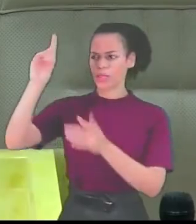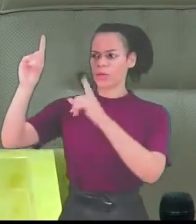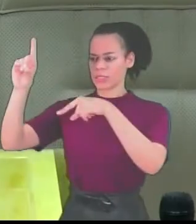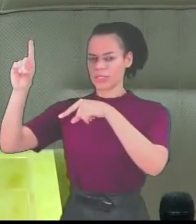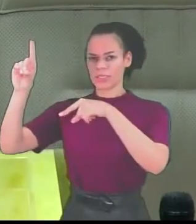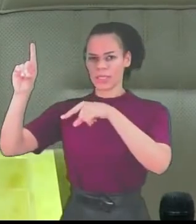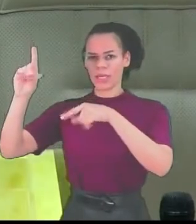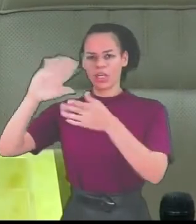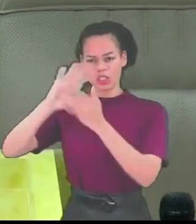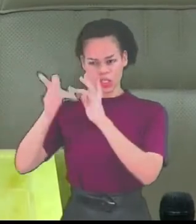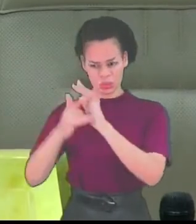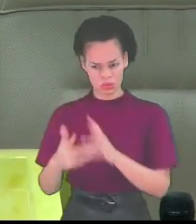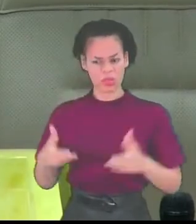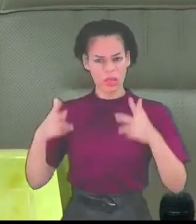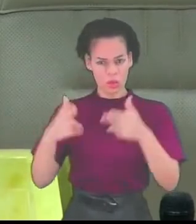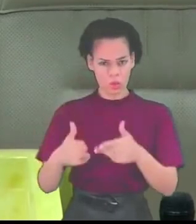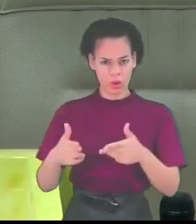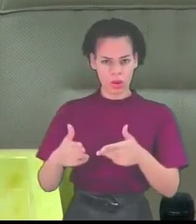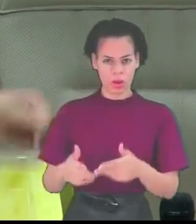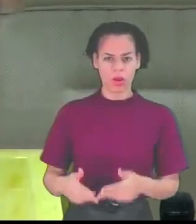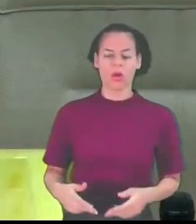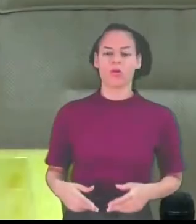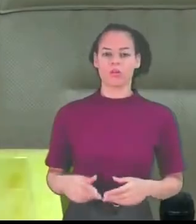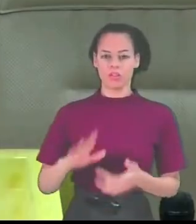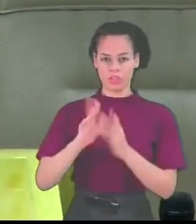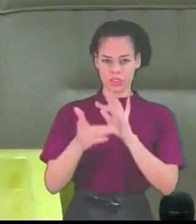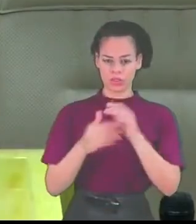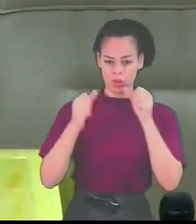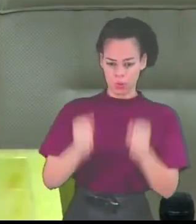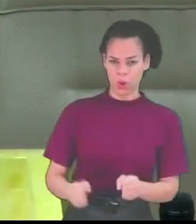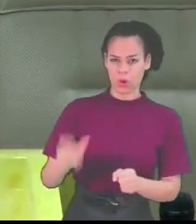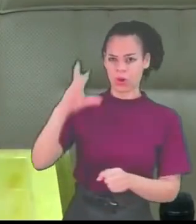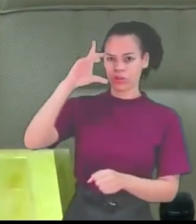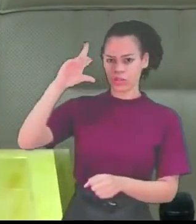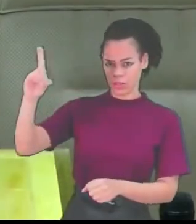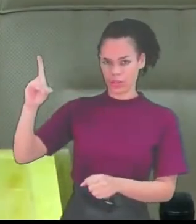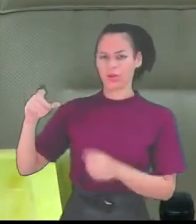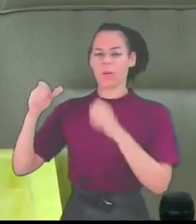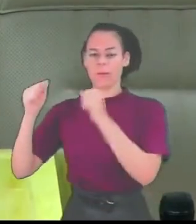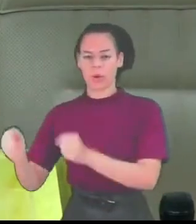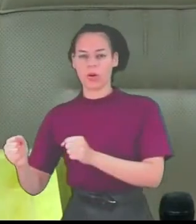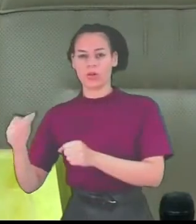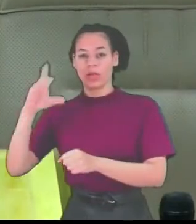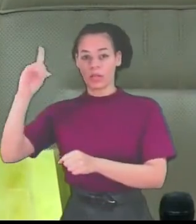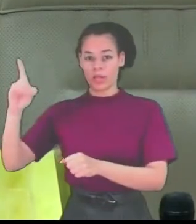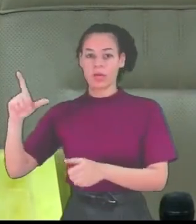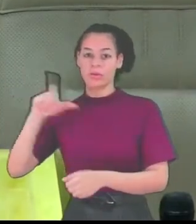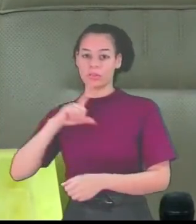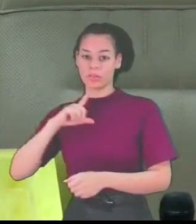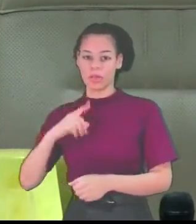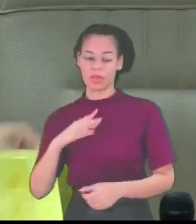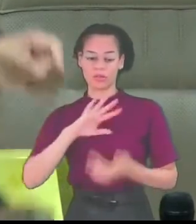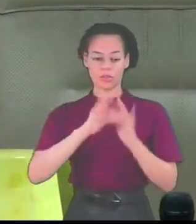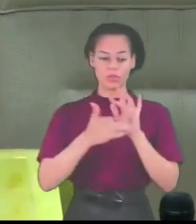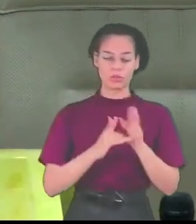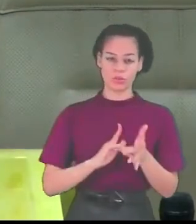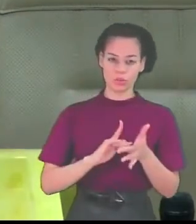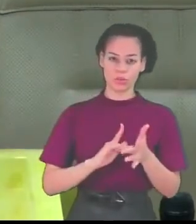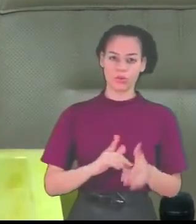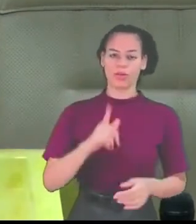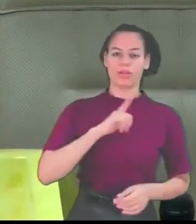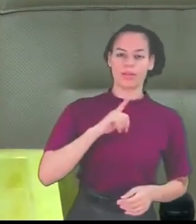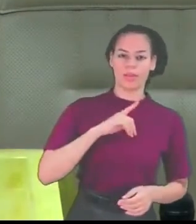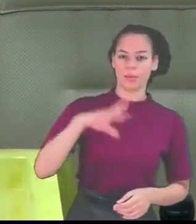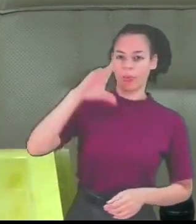o filho pode Deus pode Deus tem um filho tem o filho fala Deus fala o